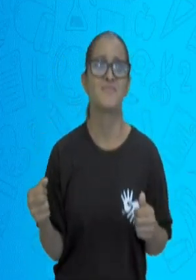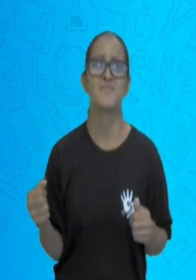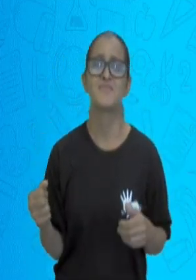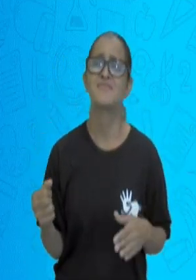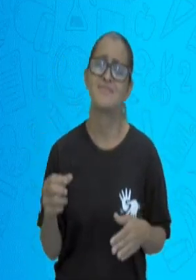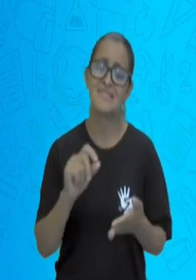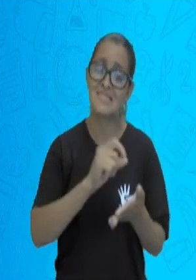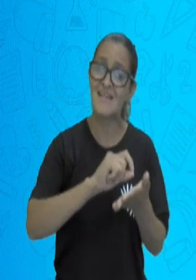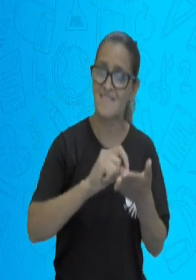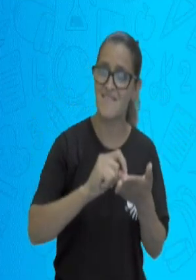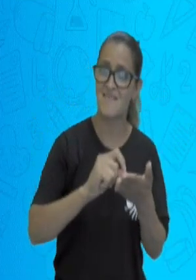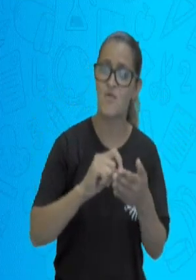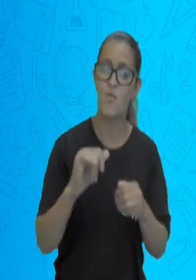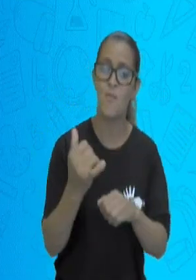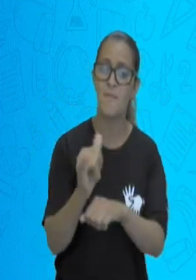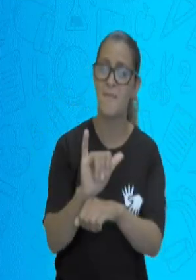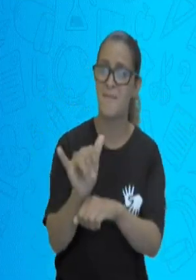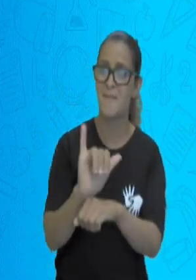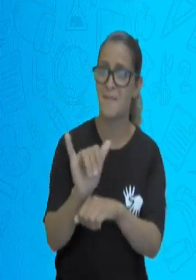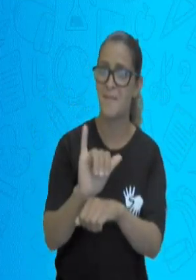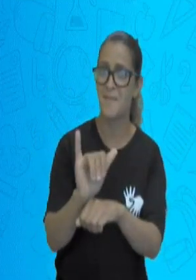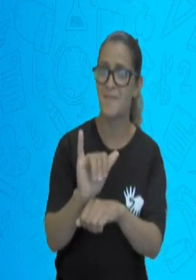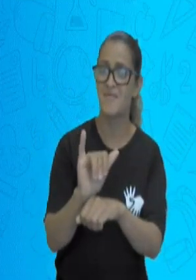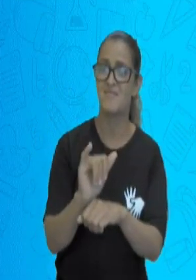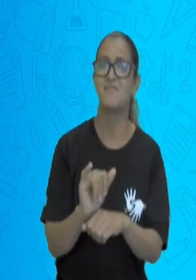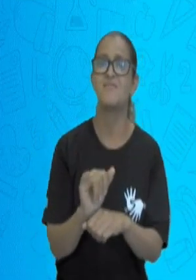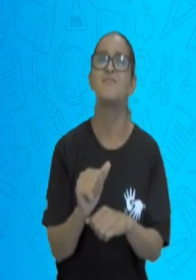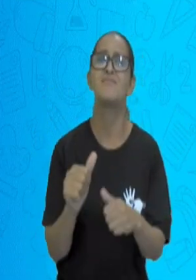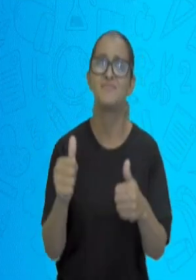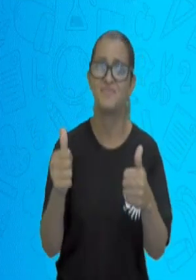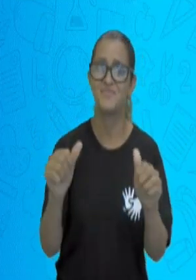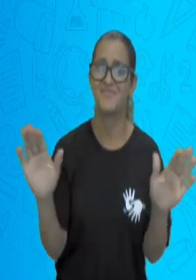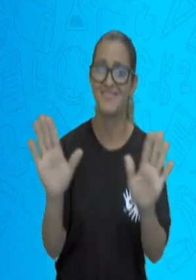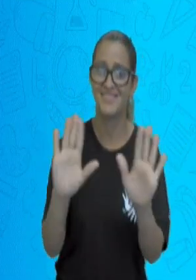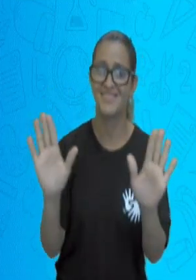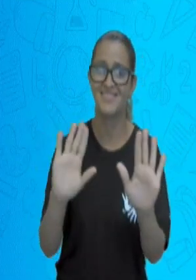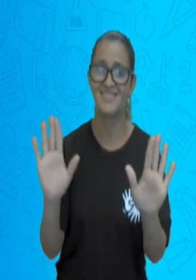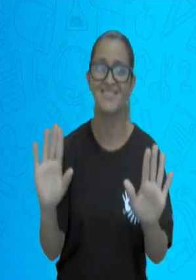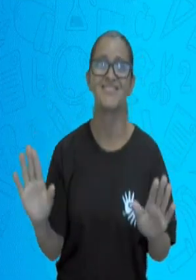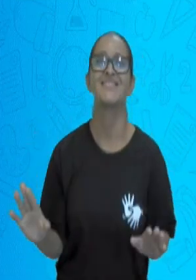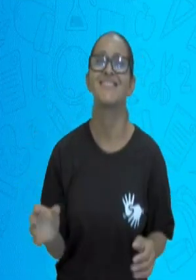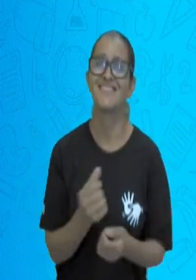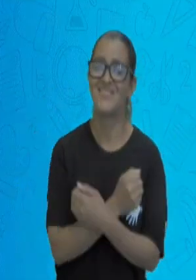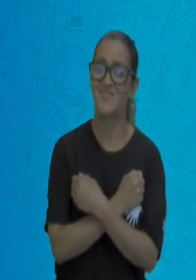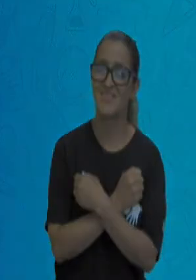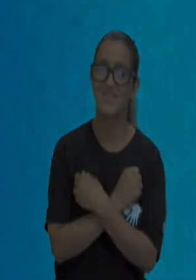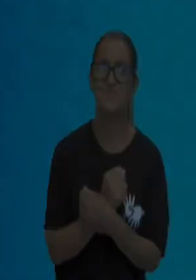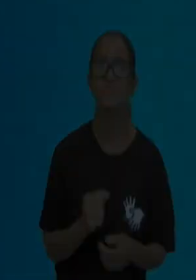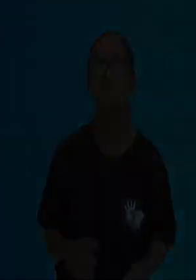Se inscreva no canal do YouTube SMED-GV. Até a próxima!